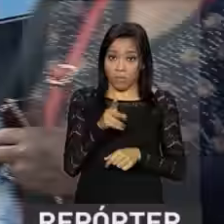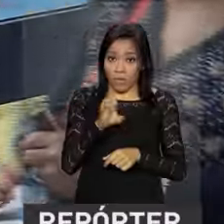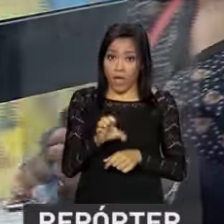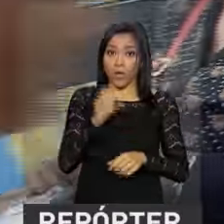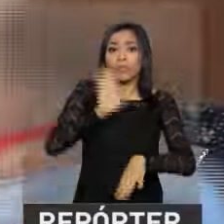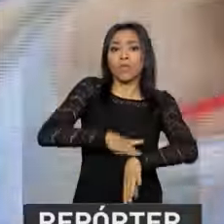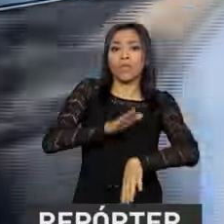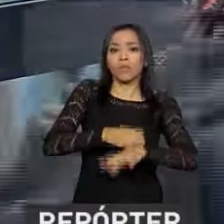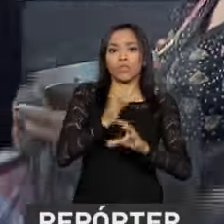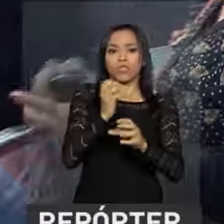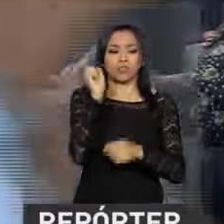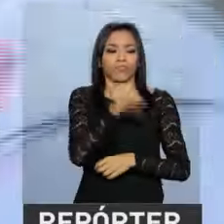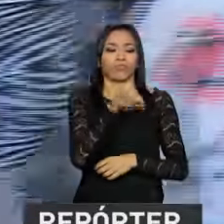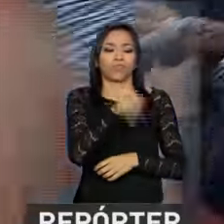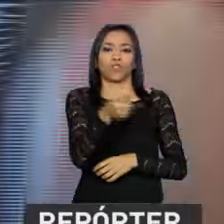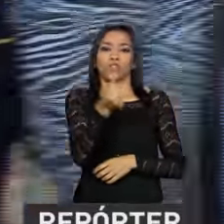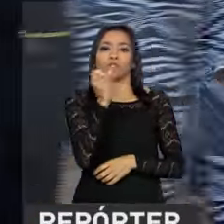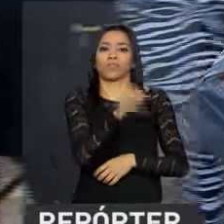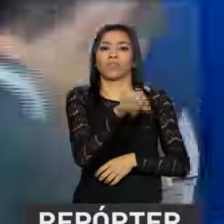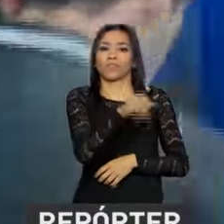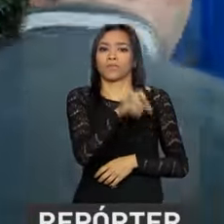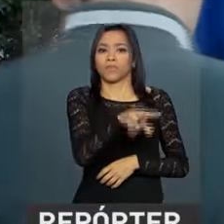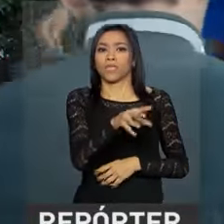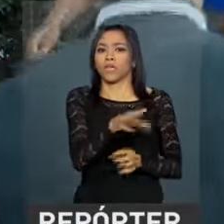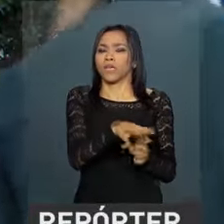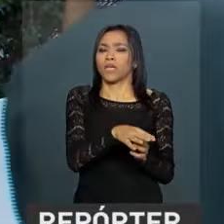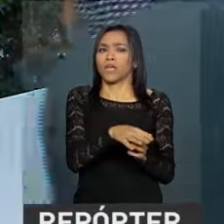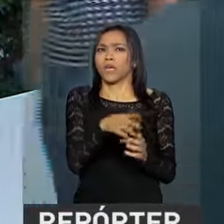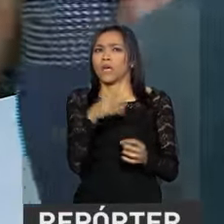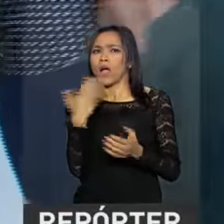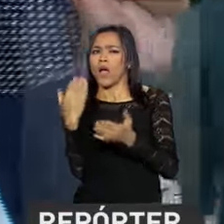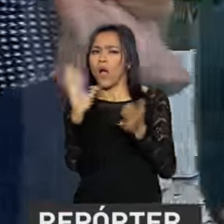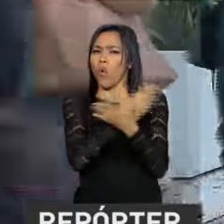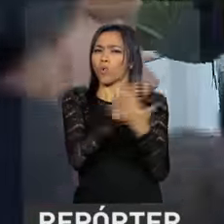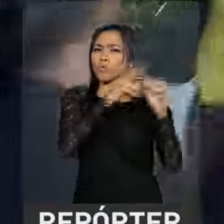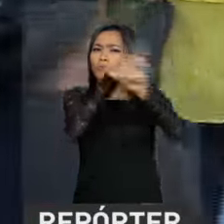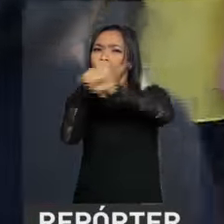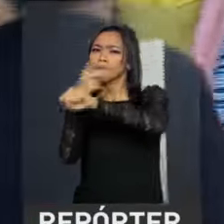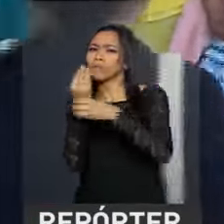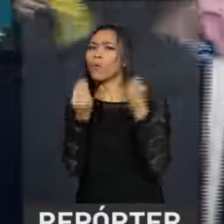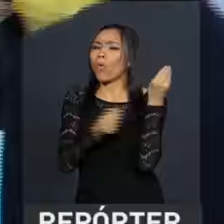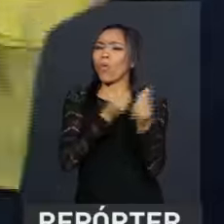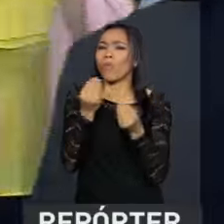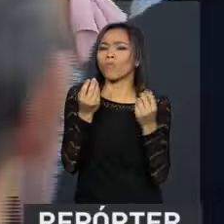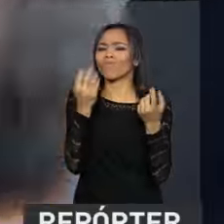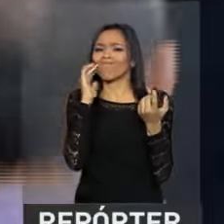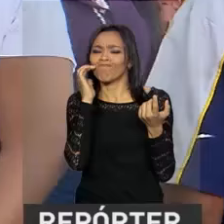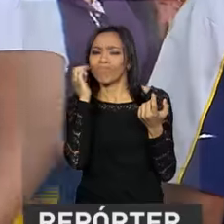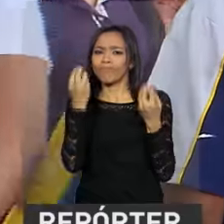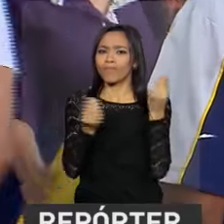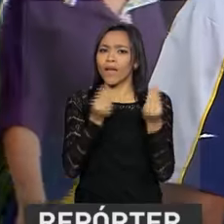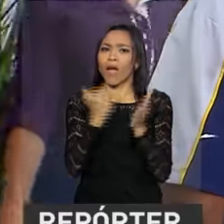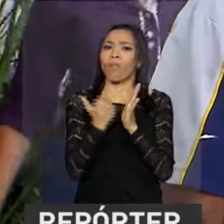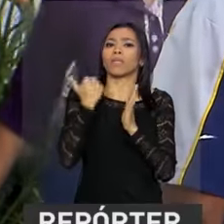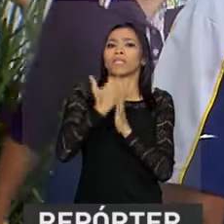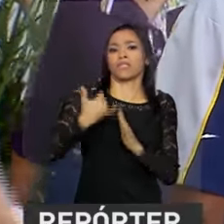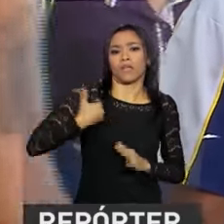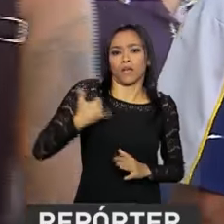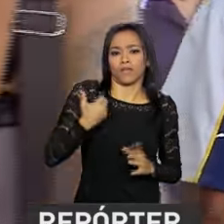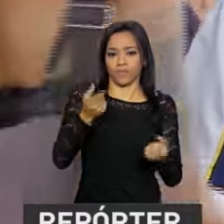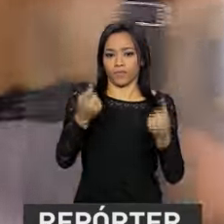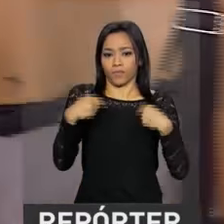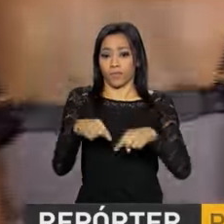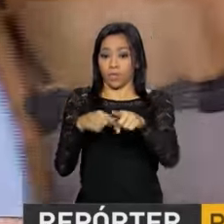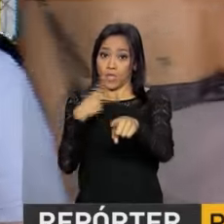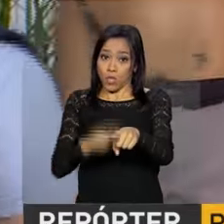identificou 46 países que aumentaram ou estão estudando como aumentar a idade mínima para aposentadoria mas tem um aspecto que